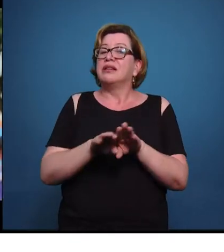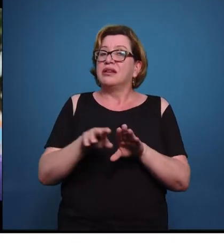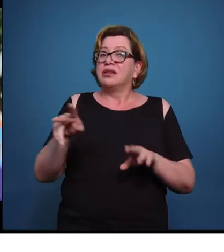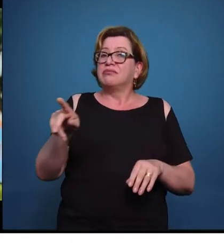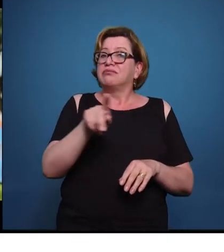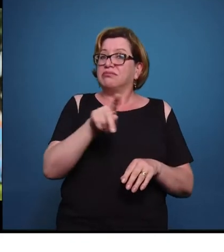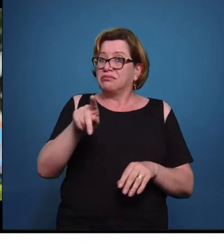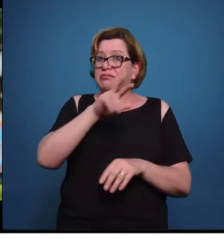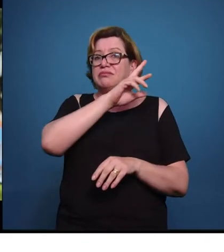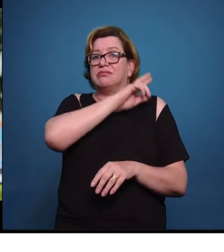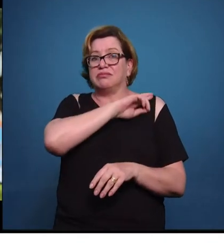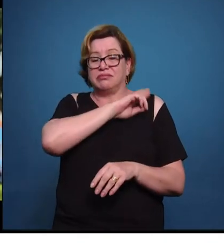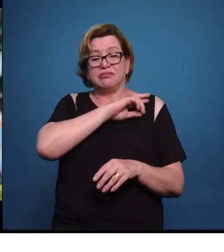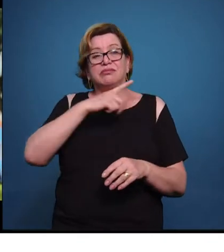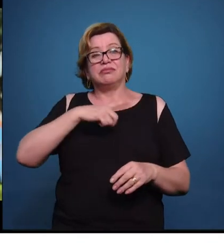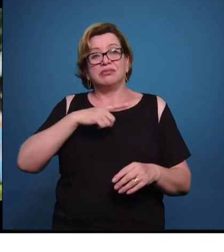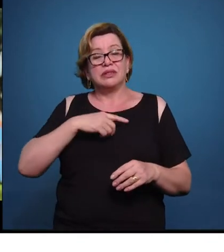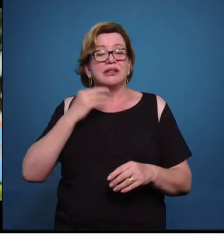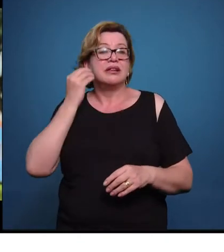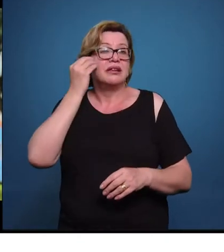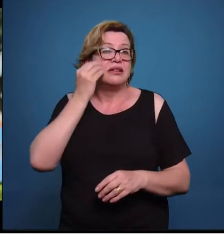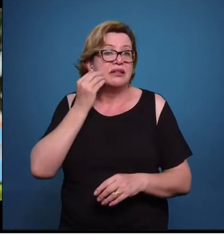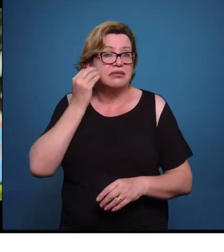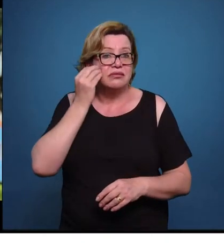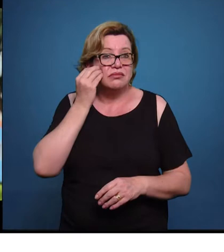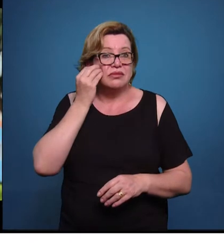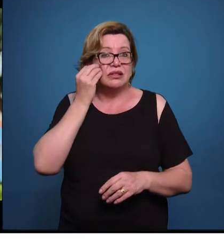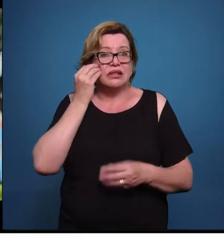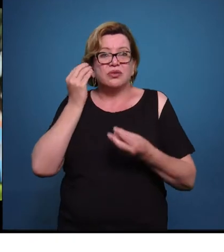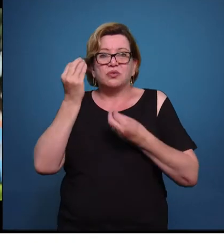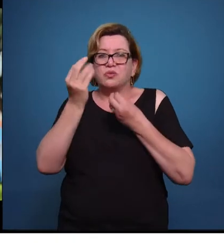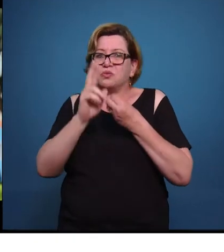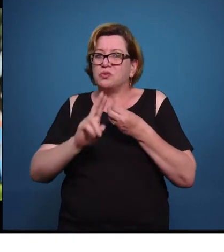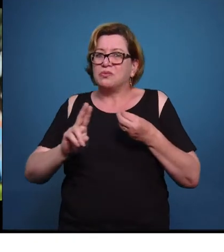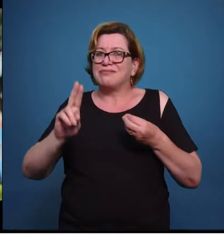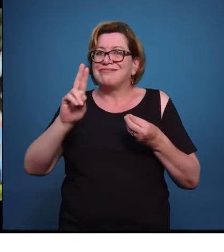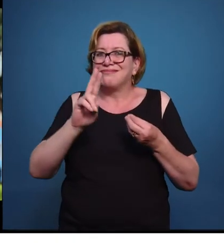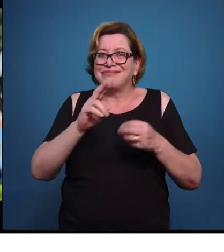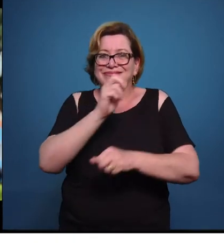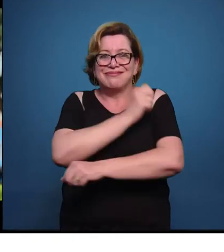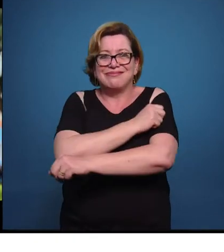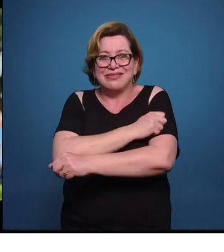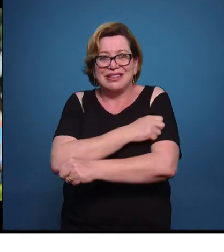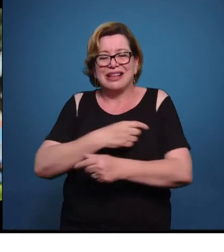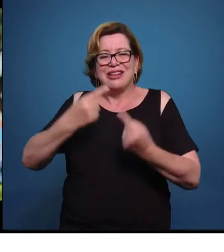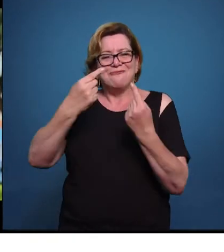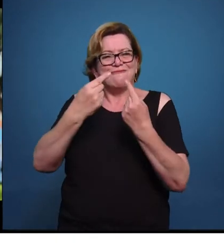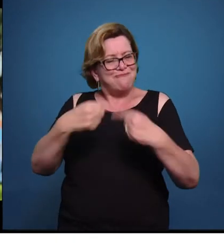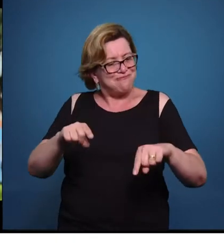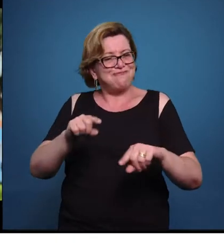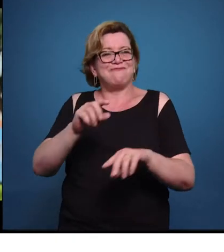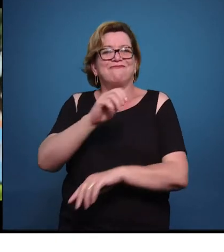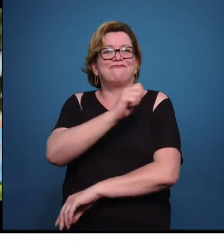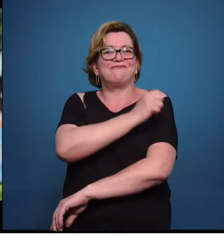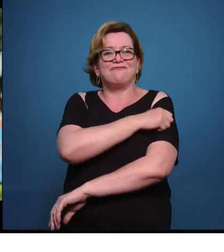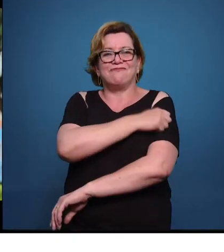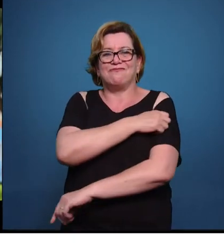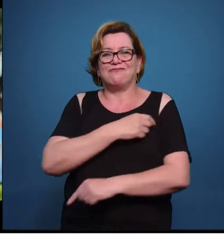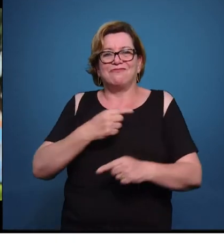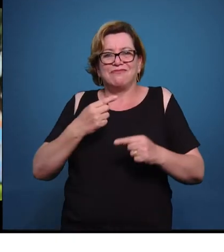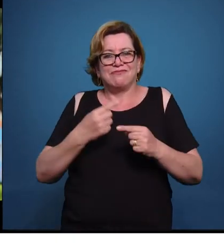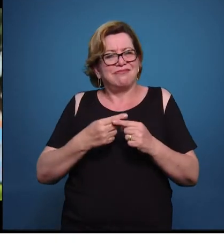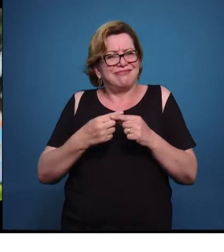cabe de repente fazer uma experiência, arriscar com os alunos, desafiá-los, como já vimos em momentos anteriores. Por que